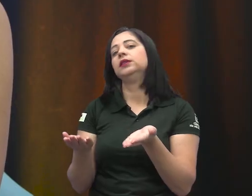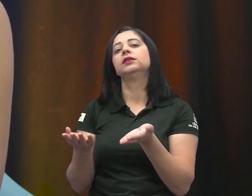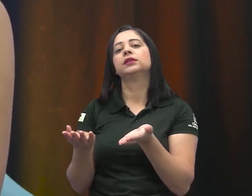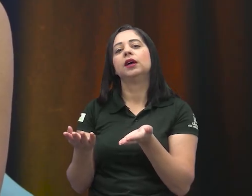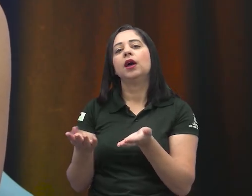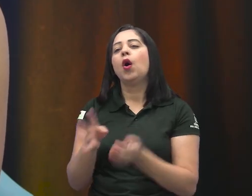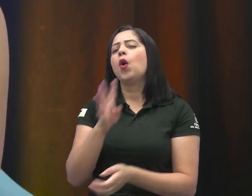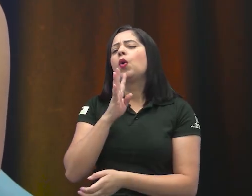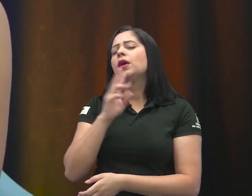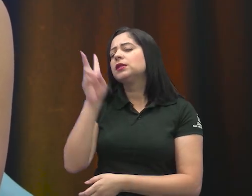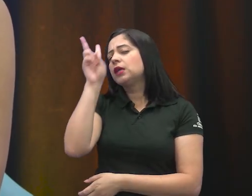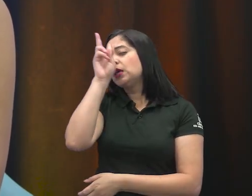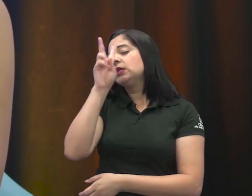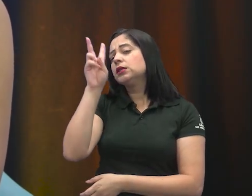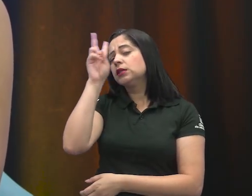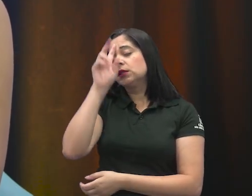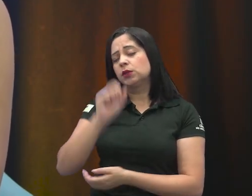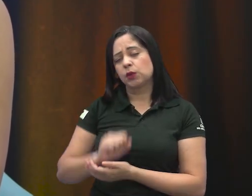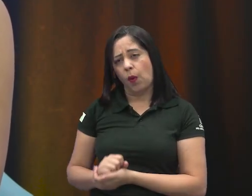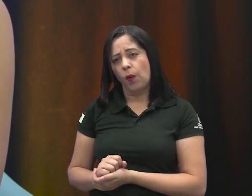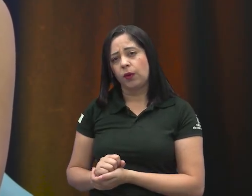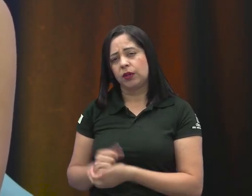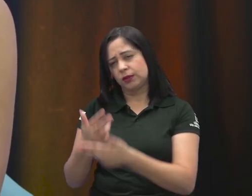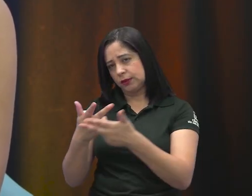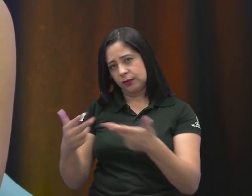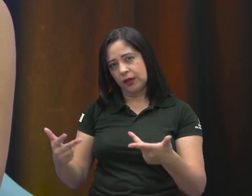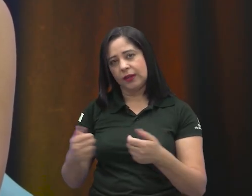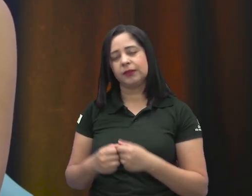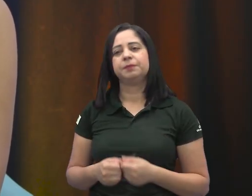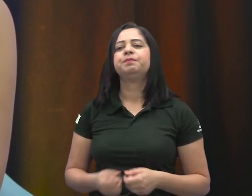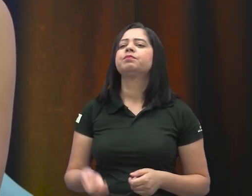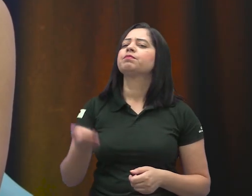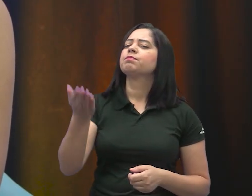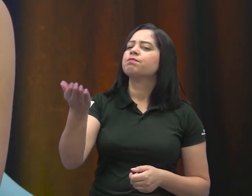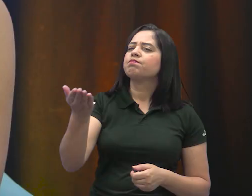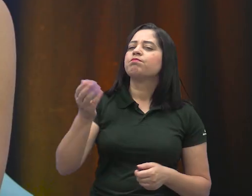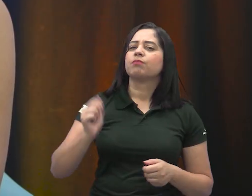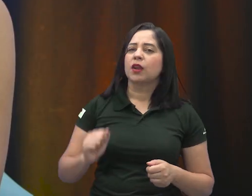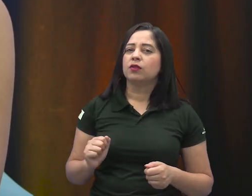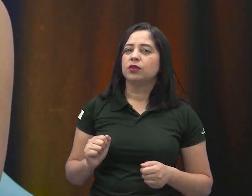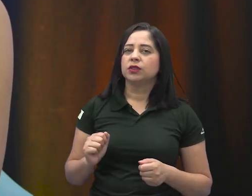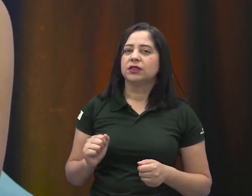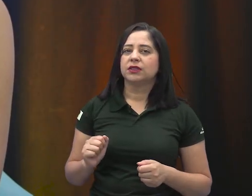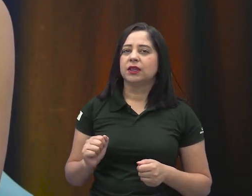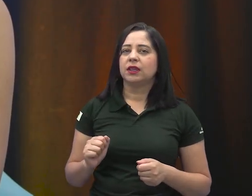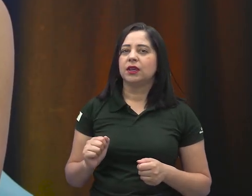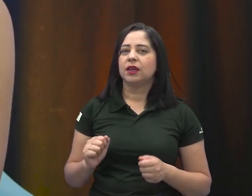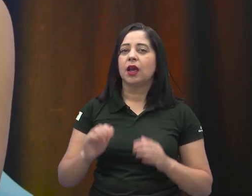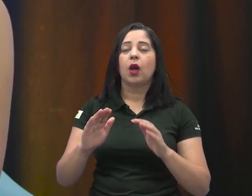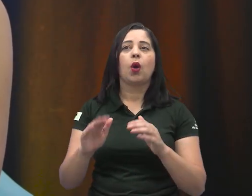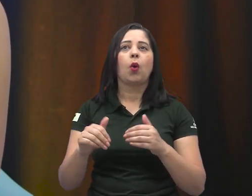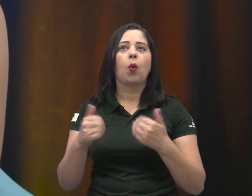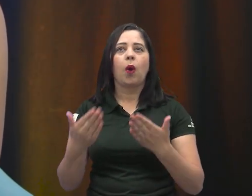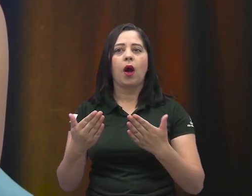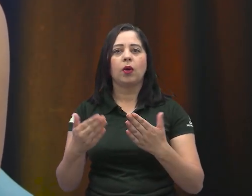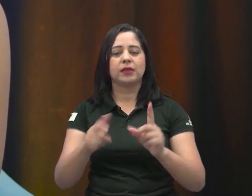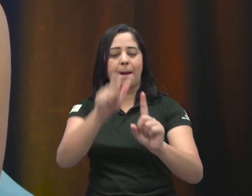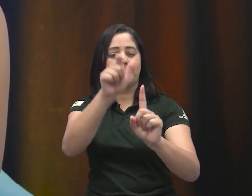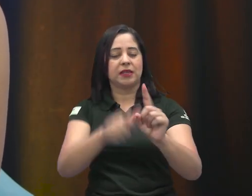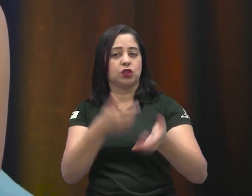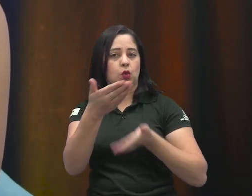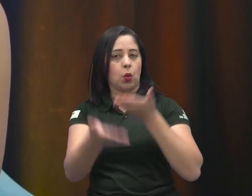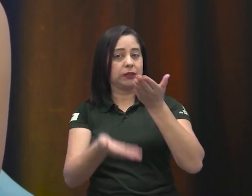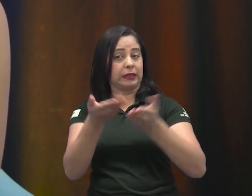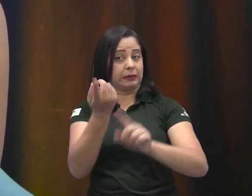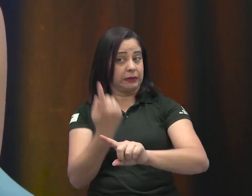várias histórias, né? O que hoje, para você, dentro dessa bagagem que você tem, foi a maior evolução no tratamento ao